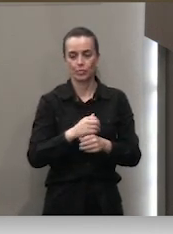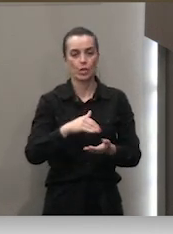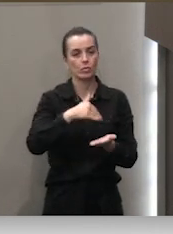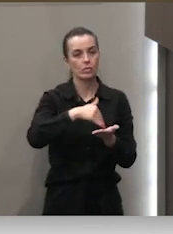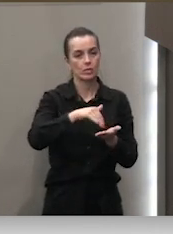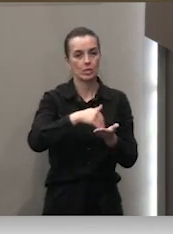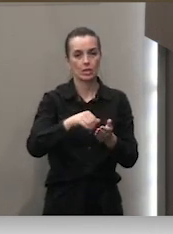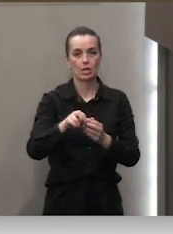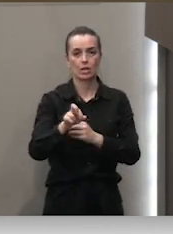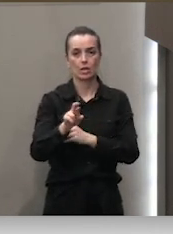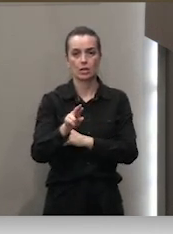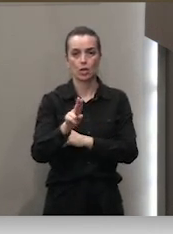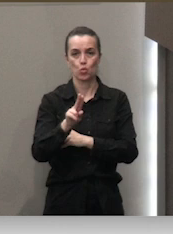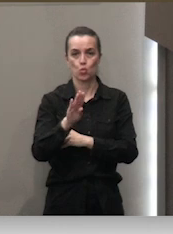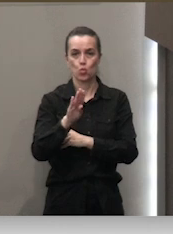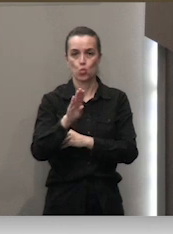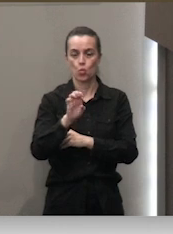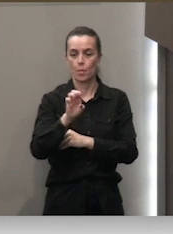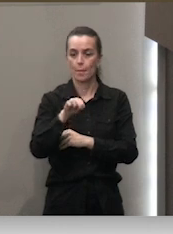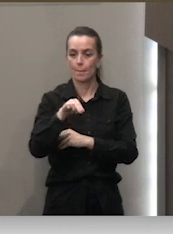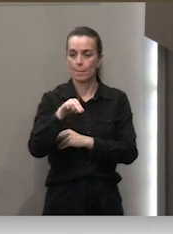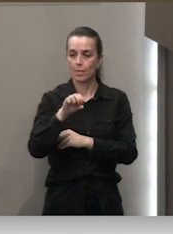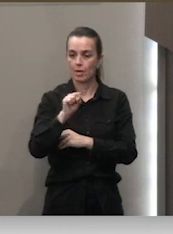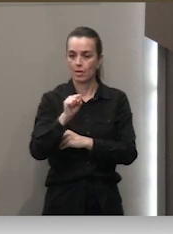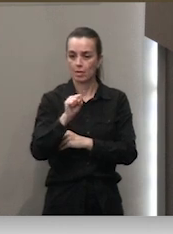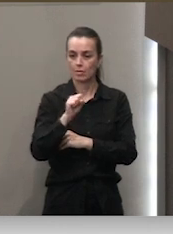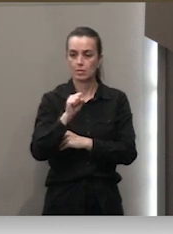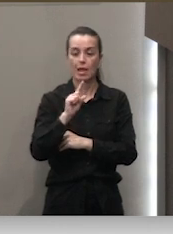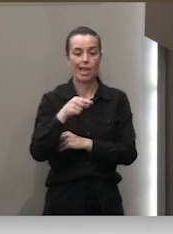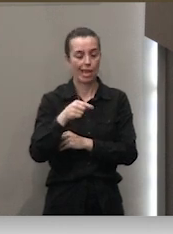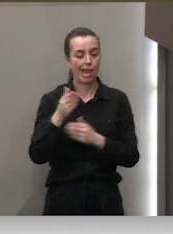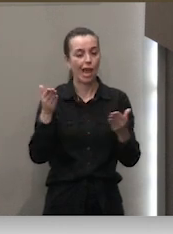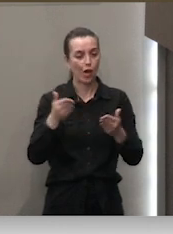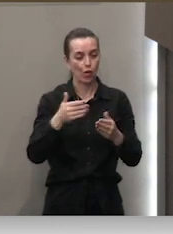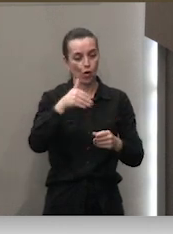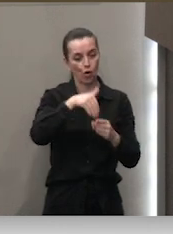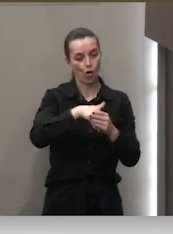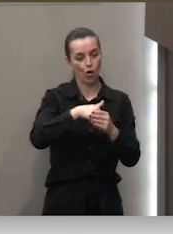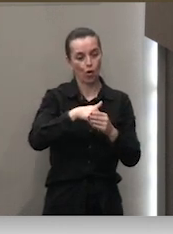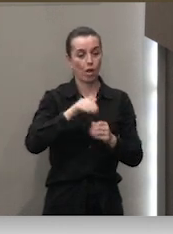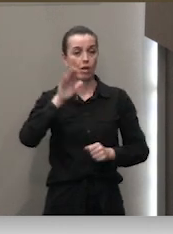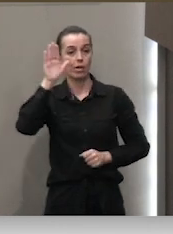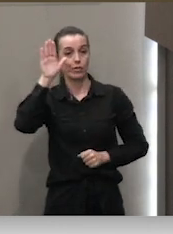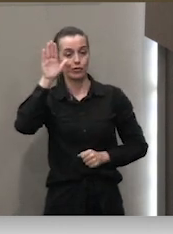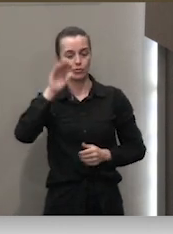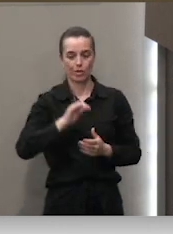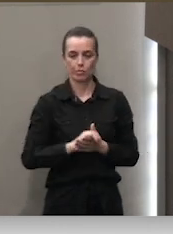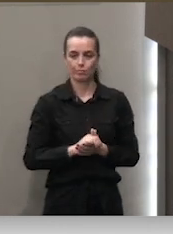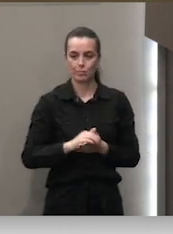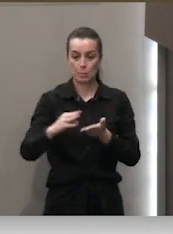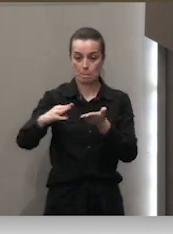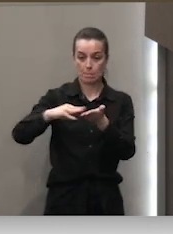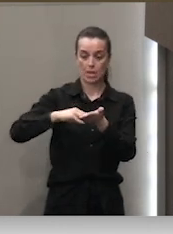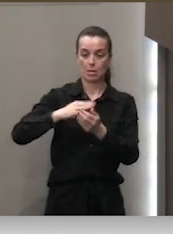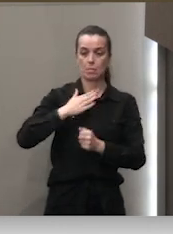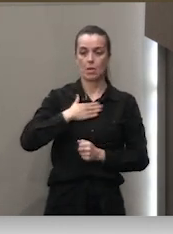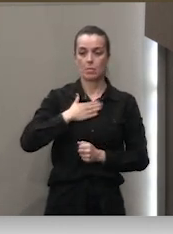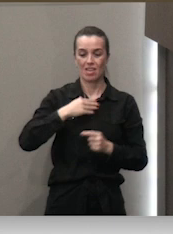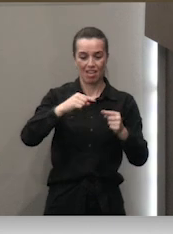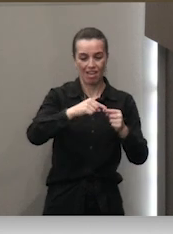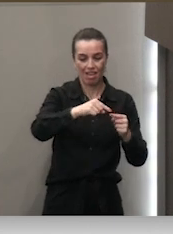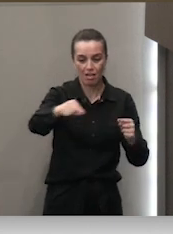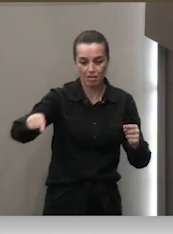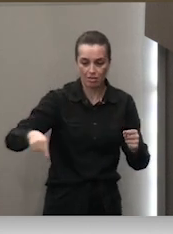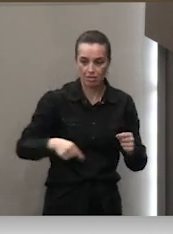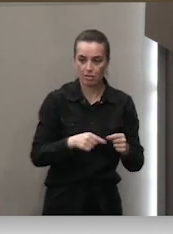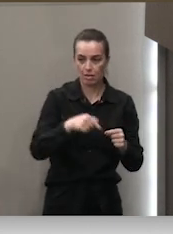que hoje é candidato a vereador, ele me mandou mensagem dizendo que esta cratera ia ser